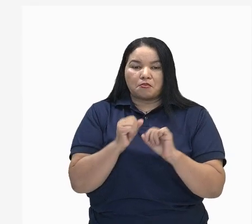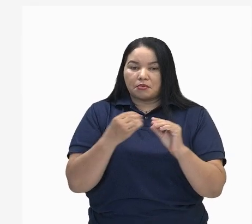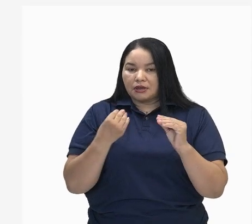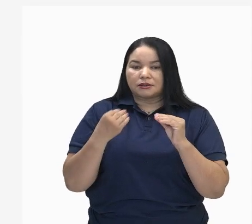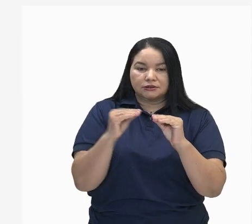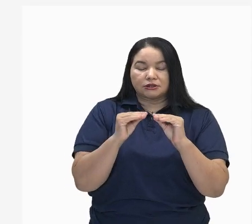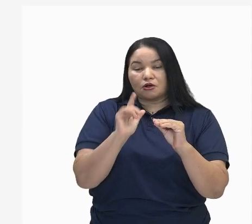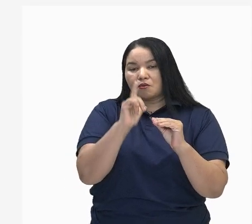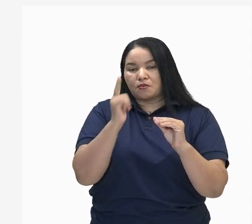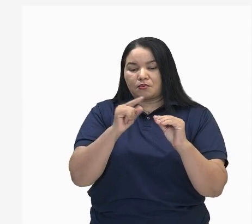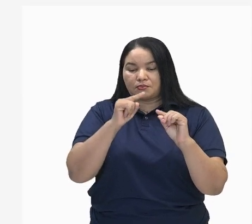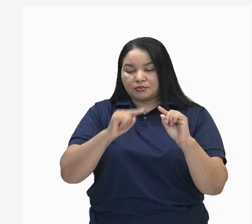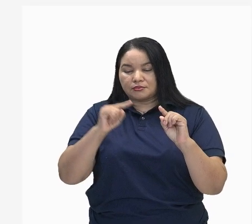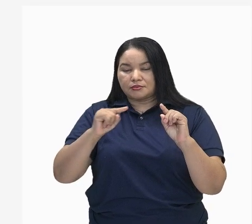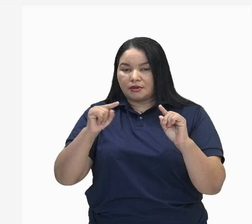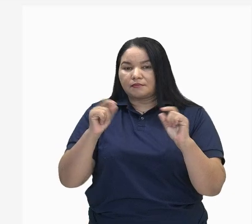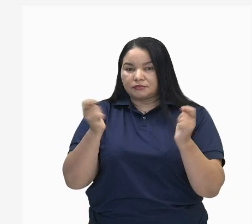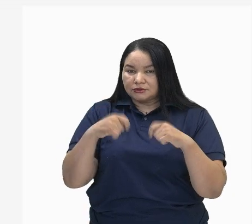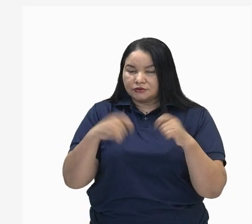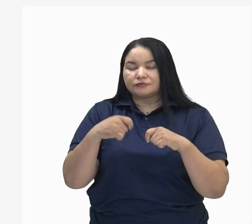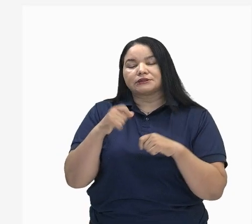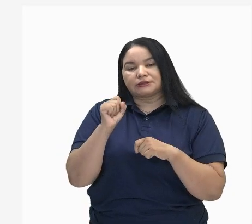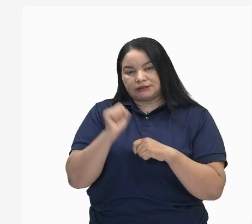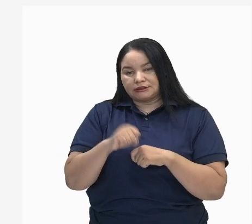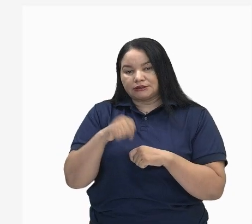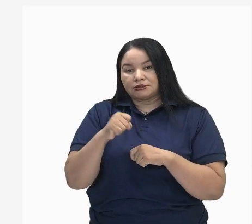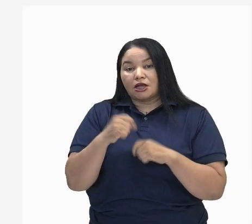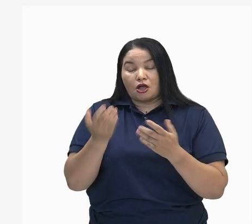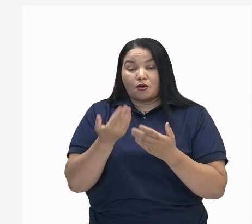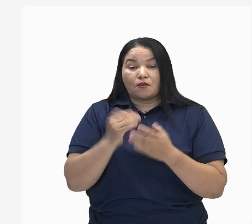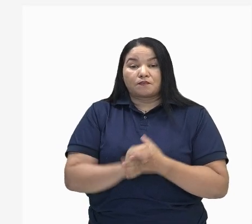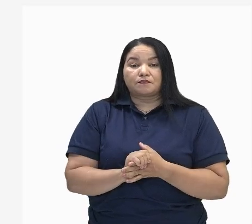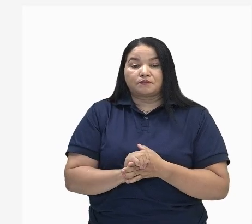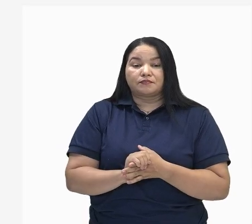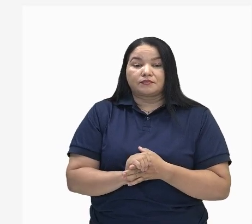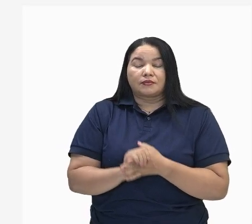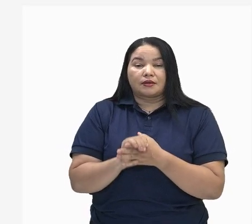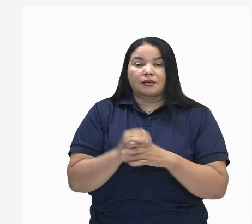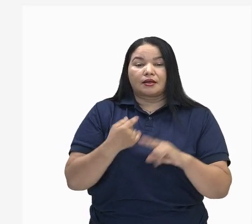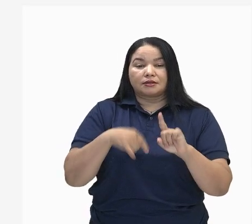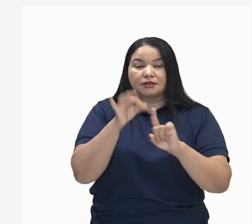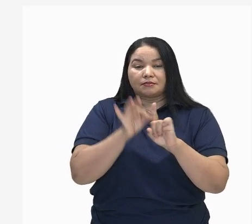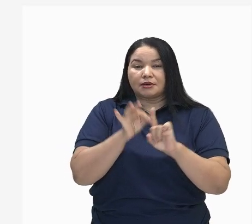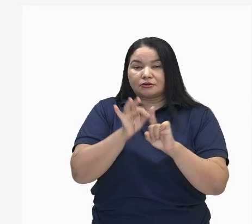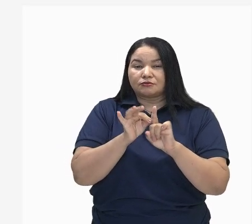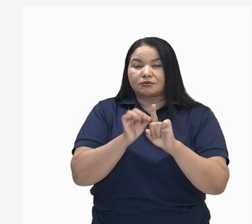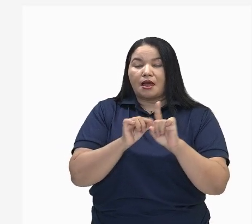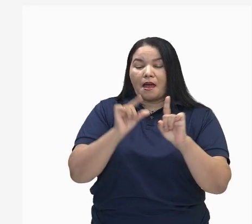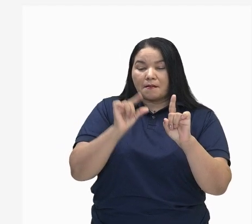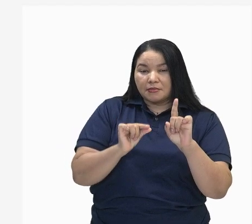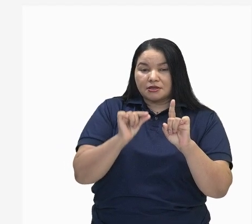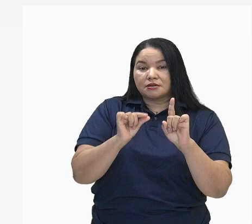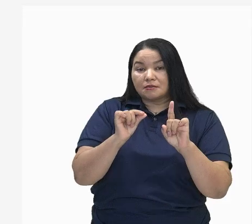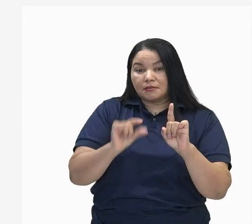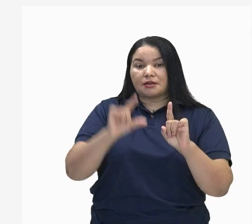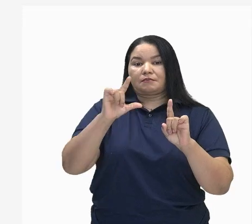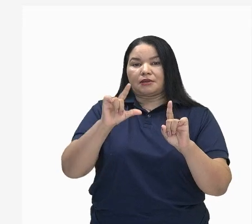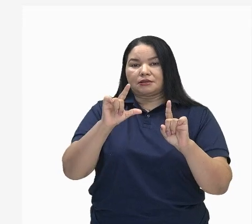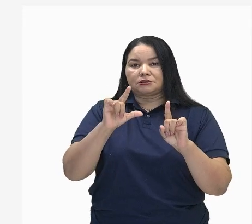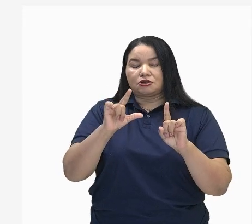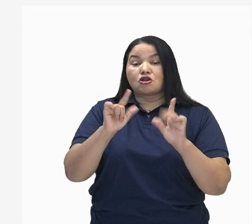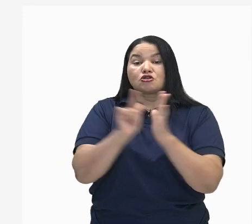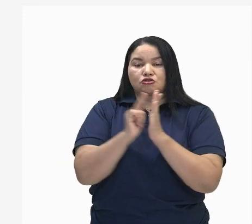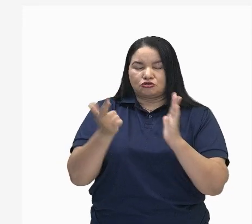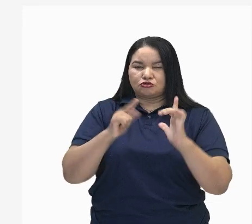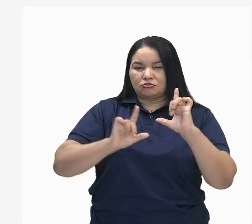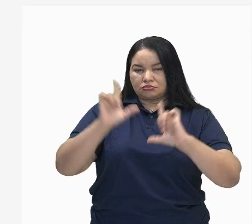outras linhas. Poderia colocar, como eu disse, a temperatura mínima e a temperatura máxima. Geralmente, no jornal, mostra isso,